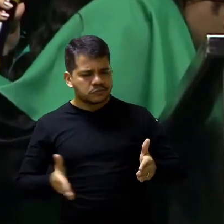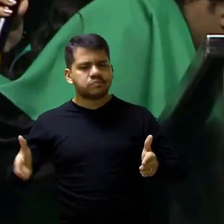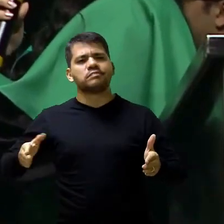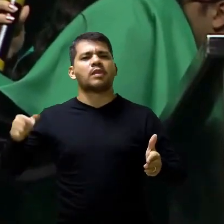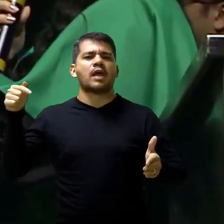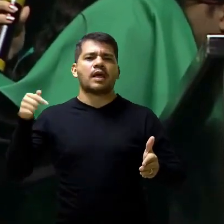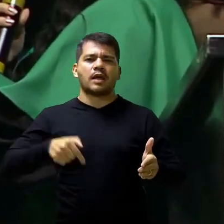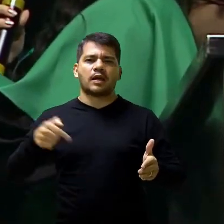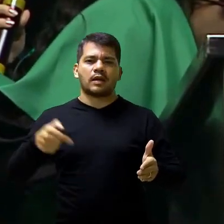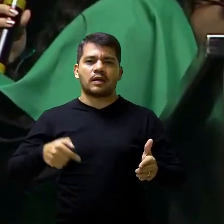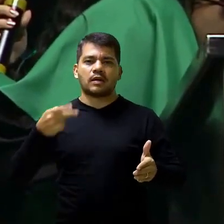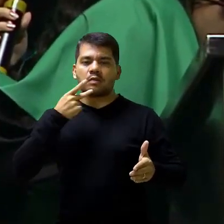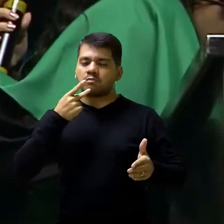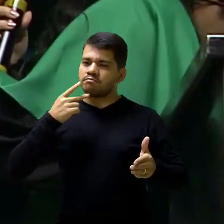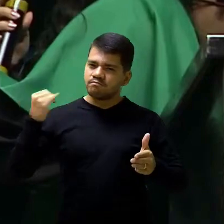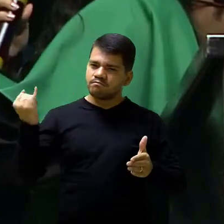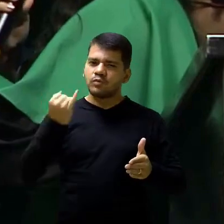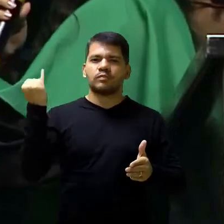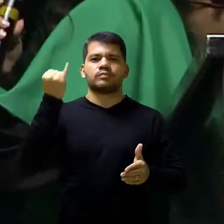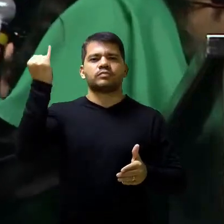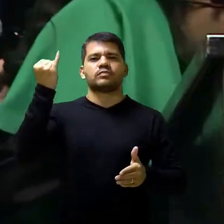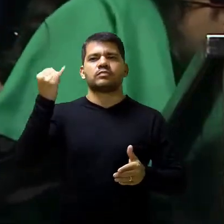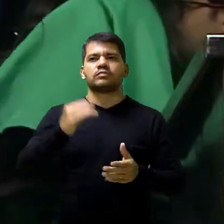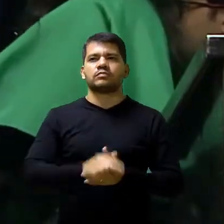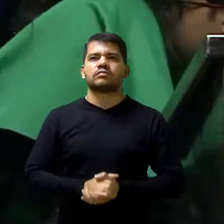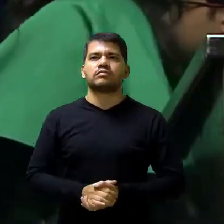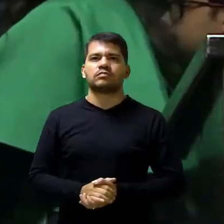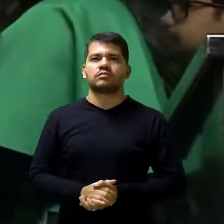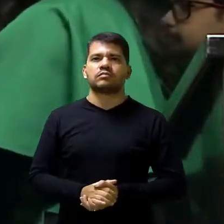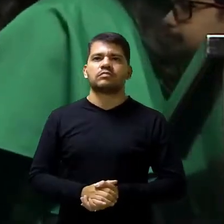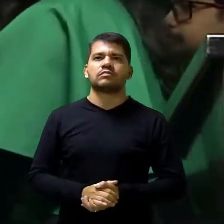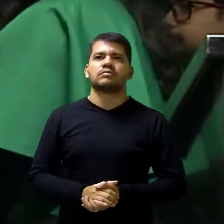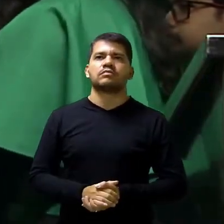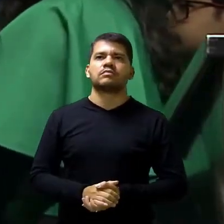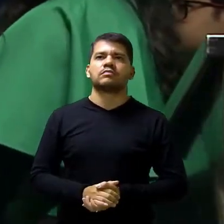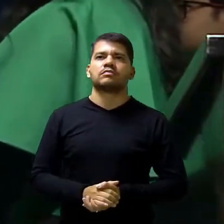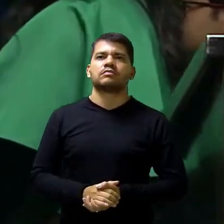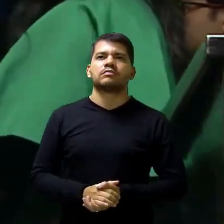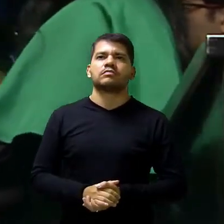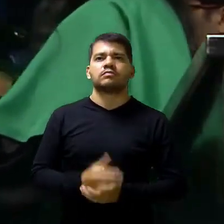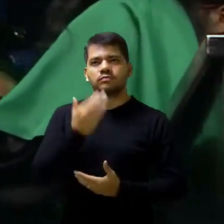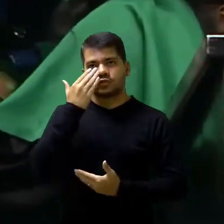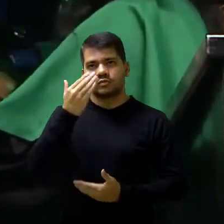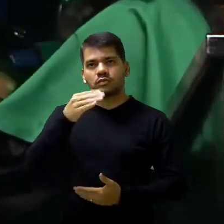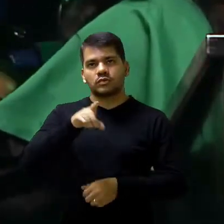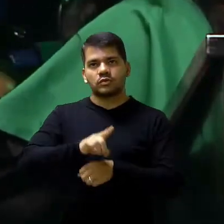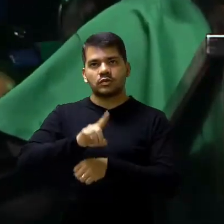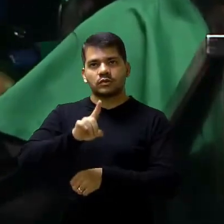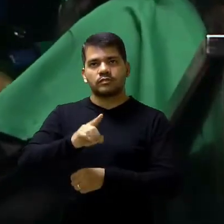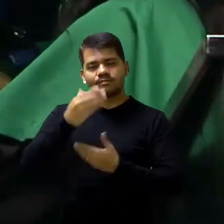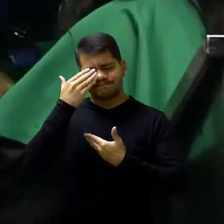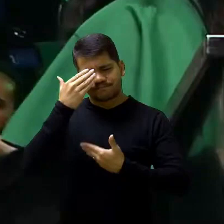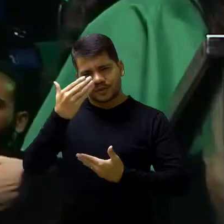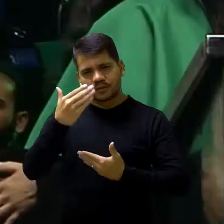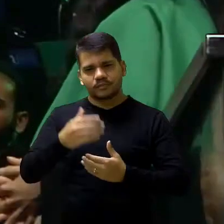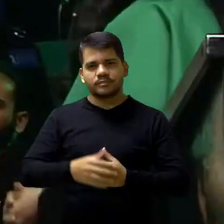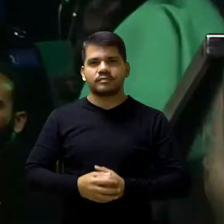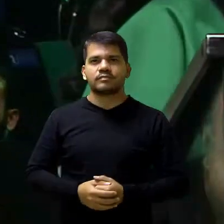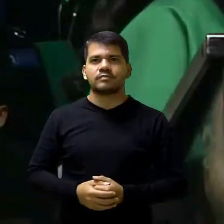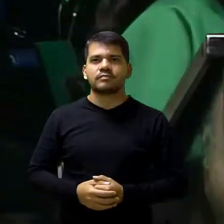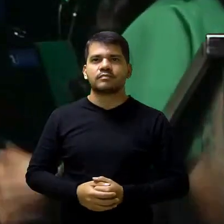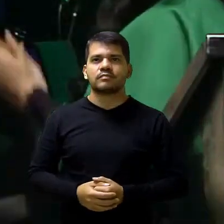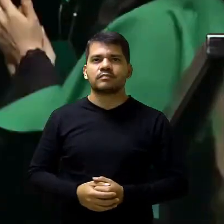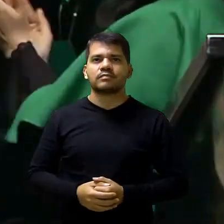Esses são os imprescindíveis. Bertolt Brecht. Muito obrigada, doutora. Muito obrigada.